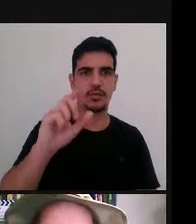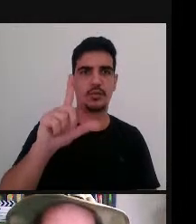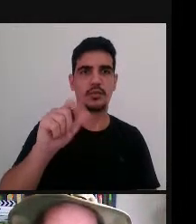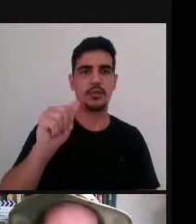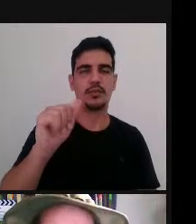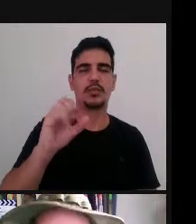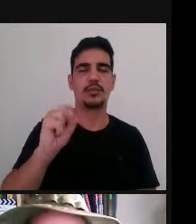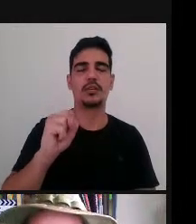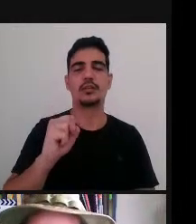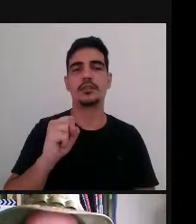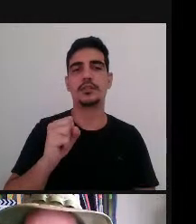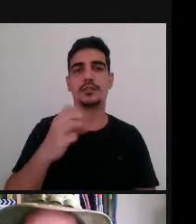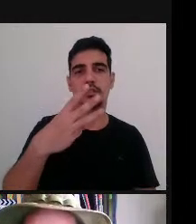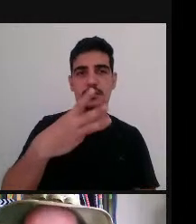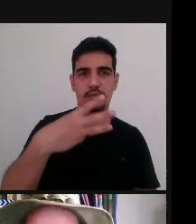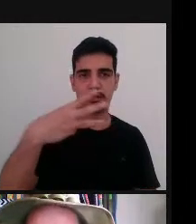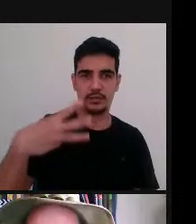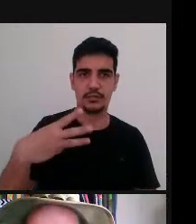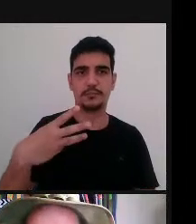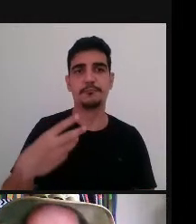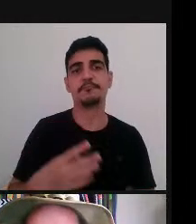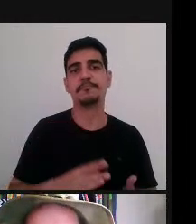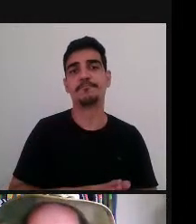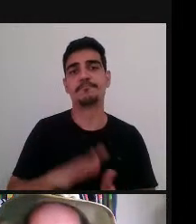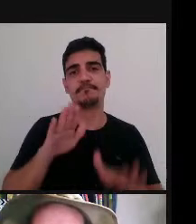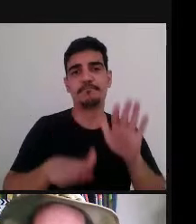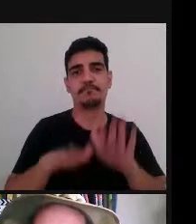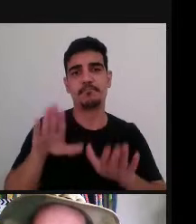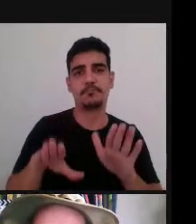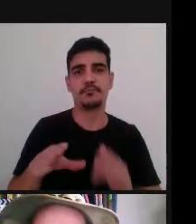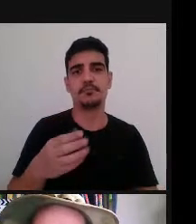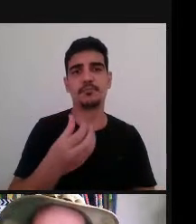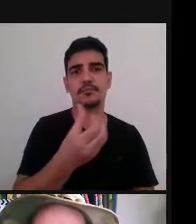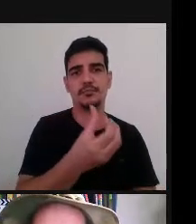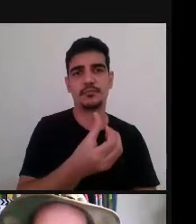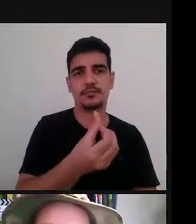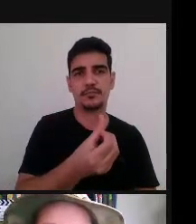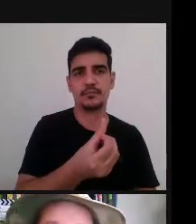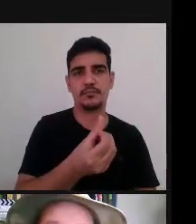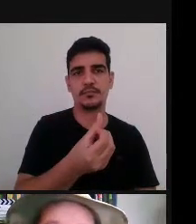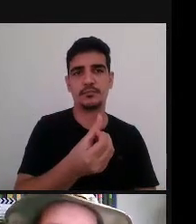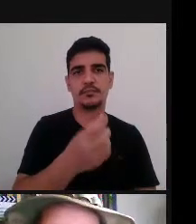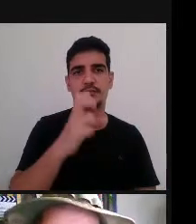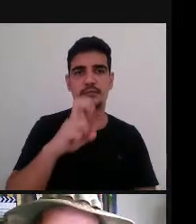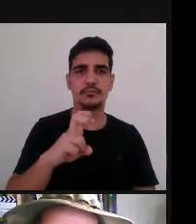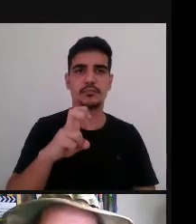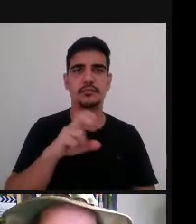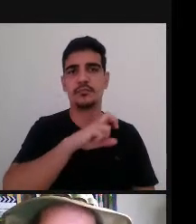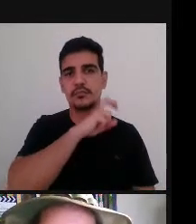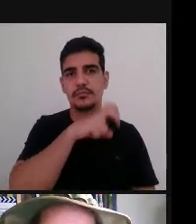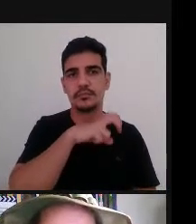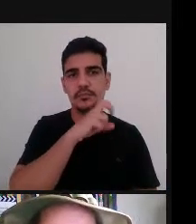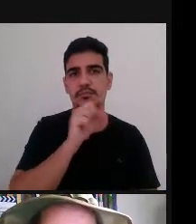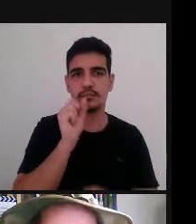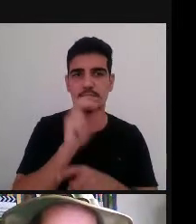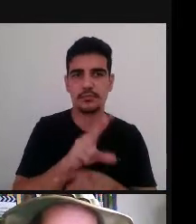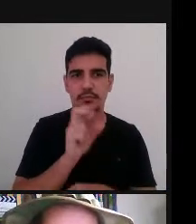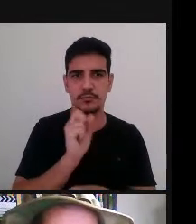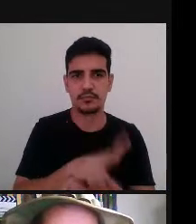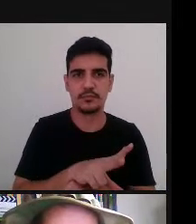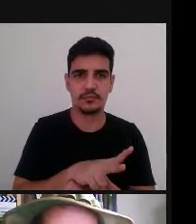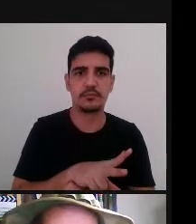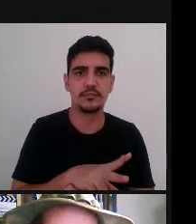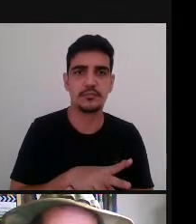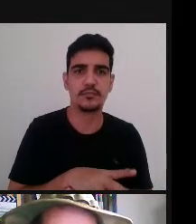ao todo, no Brasil, tem mais ou menos umas 65 espécies de serpentes peçonhentas. Aqui, talvez,